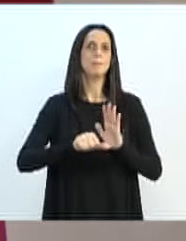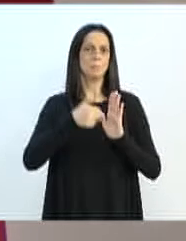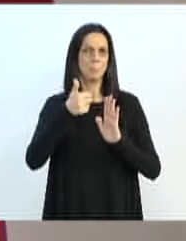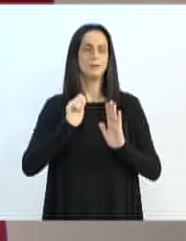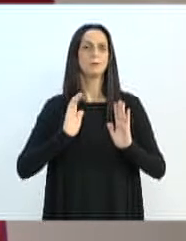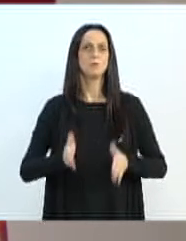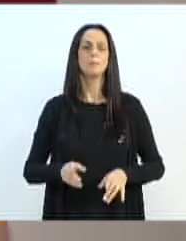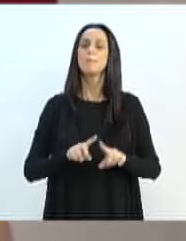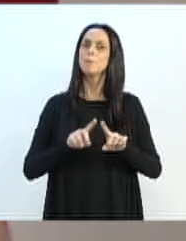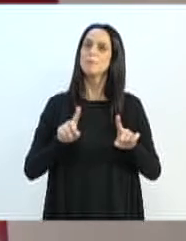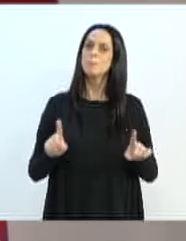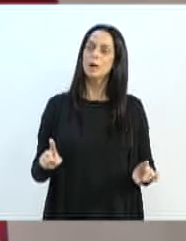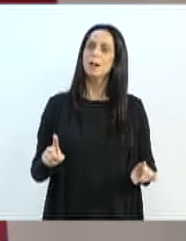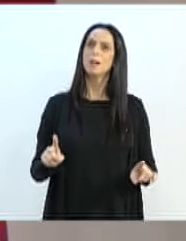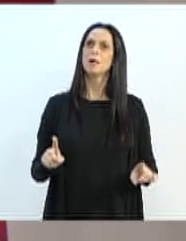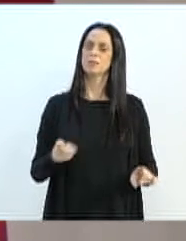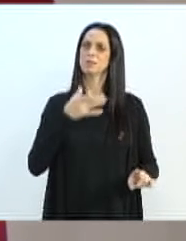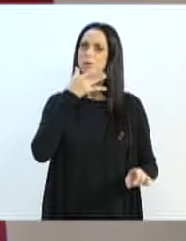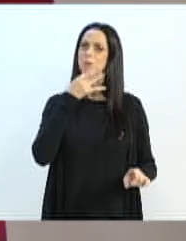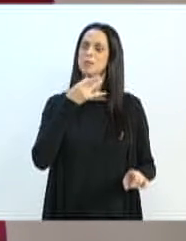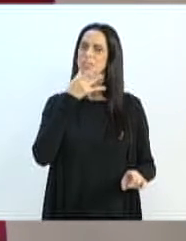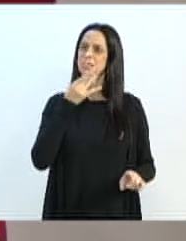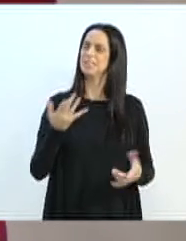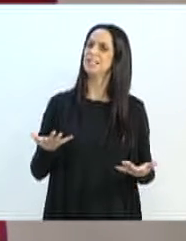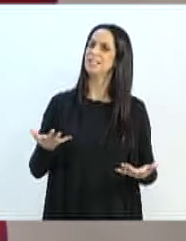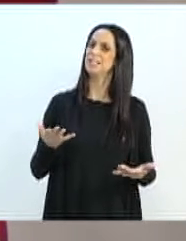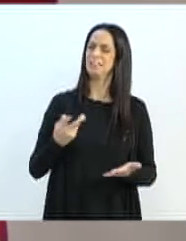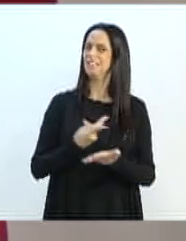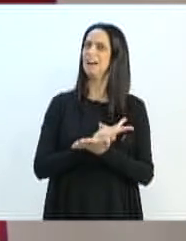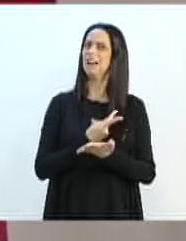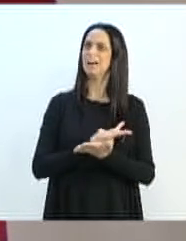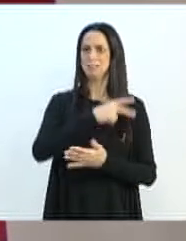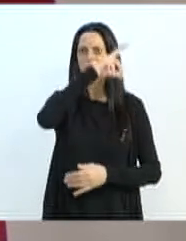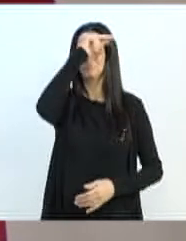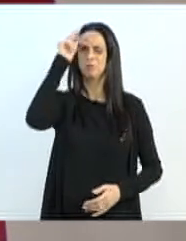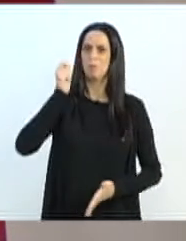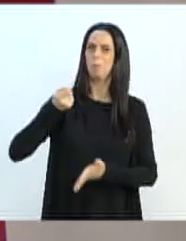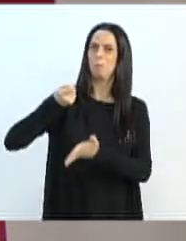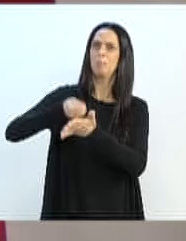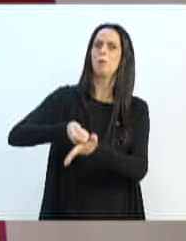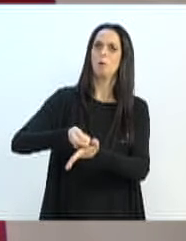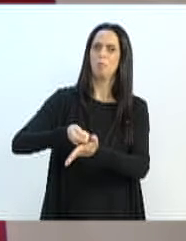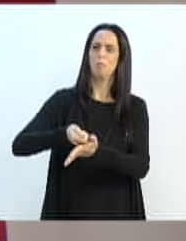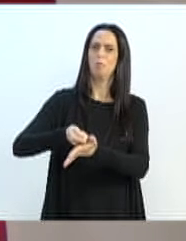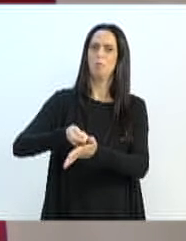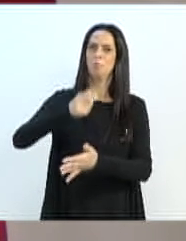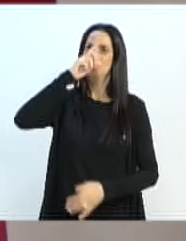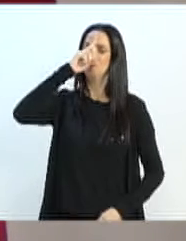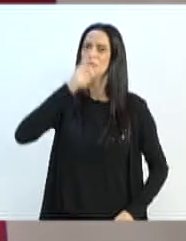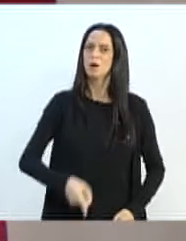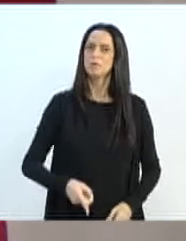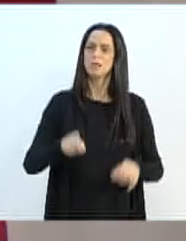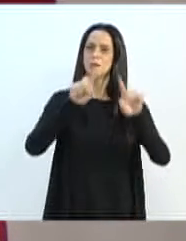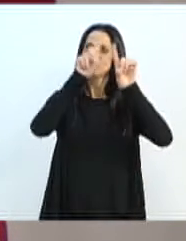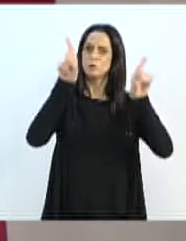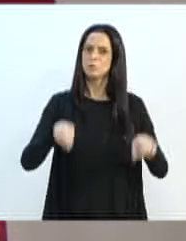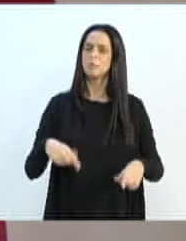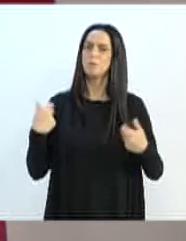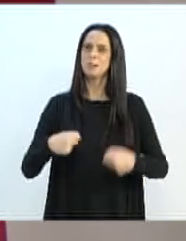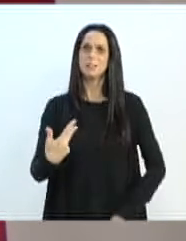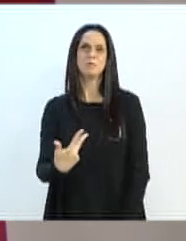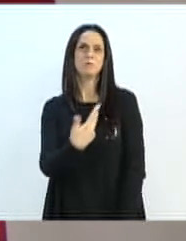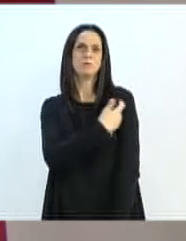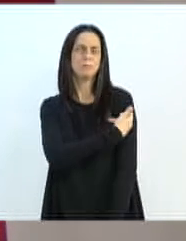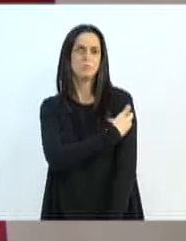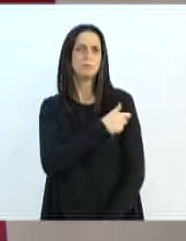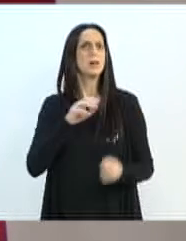mas considero uma atitude muito desproporcional do poder público querer impor aos seus servidores injetar uma